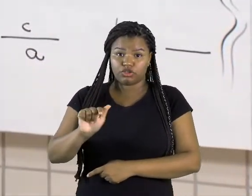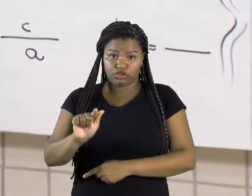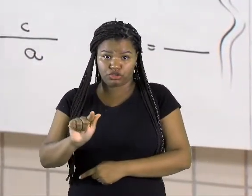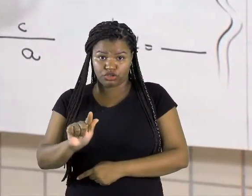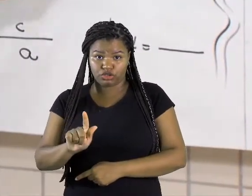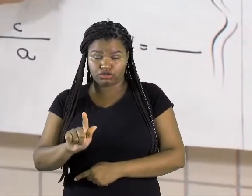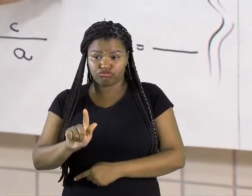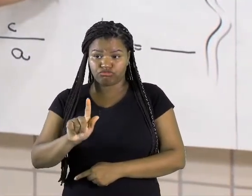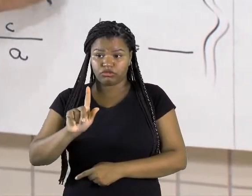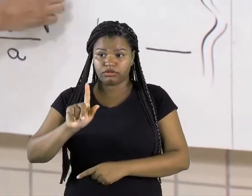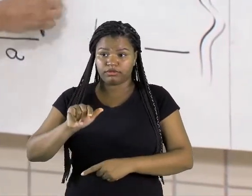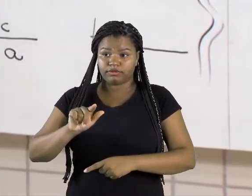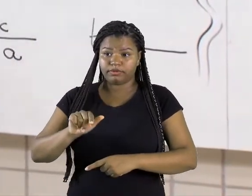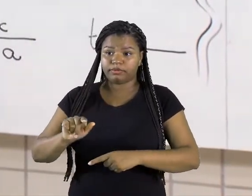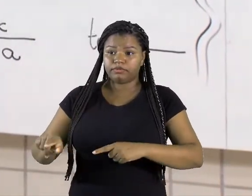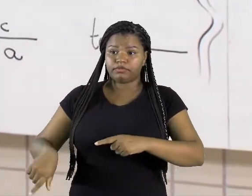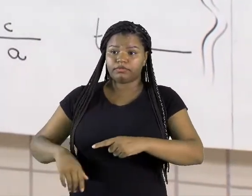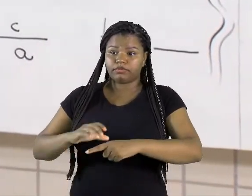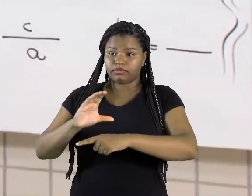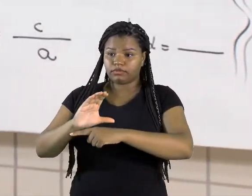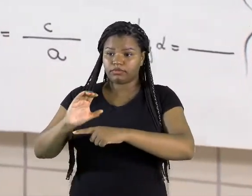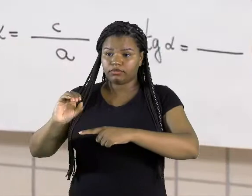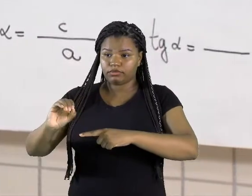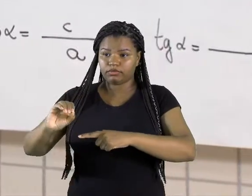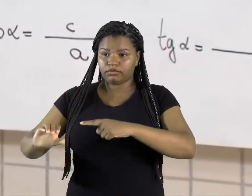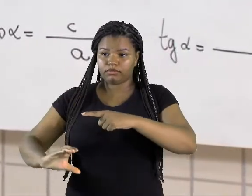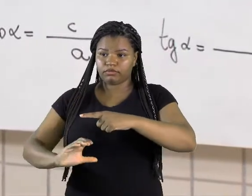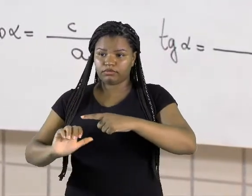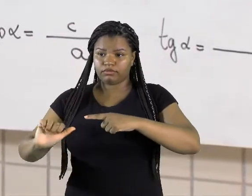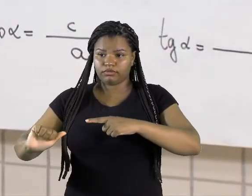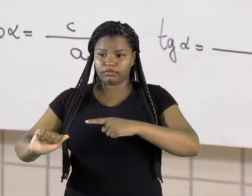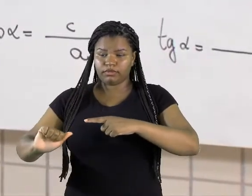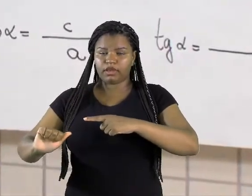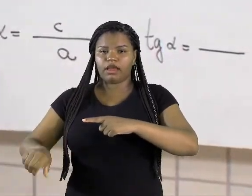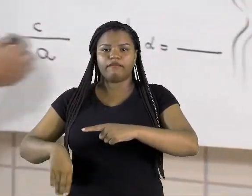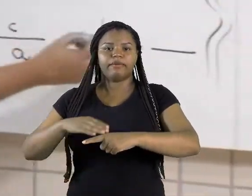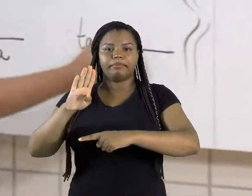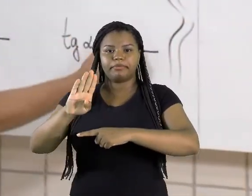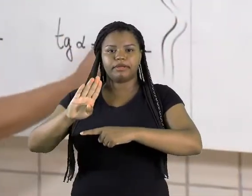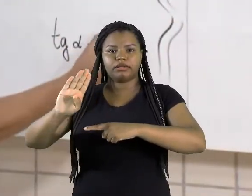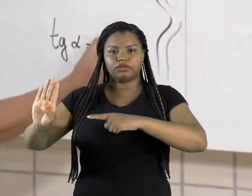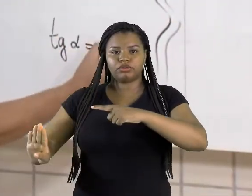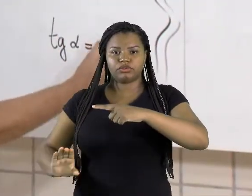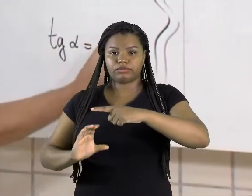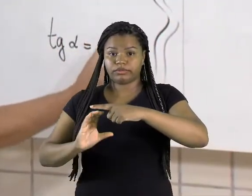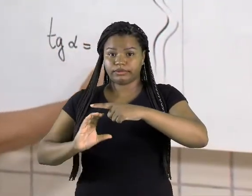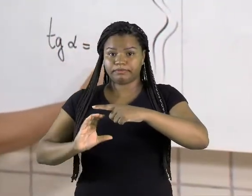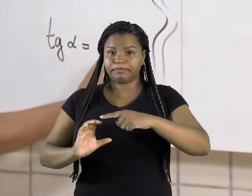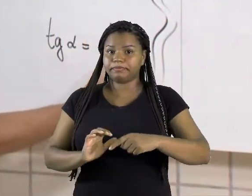eu teria o cateto oposto sobre o cateto adjacente, então eu tenho B sobre C.